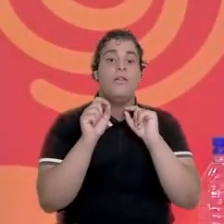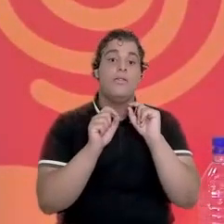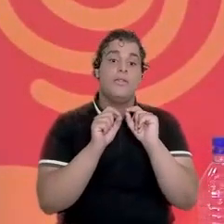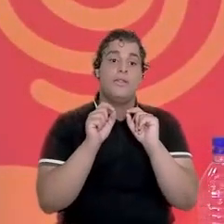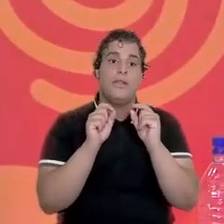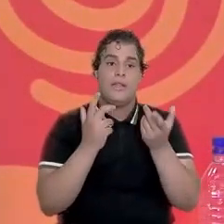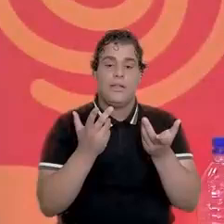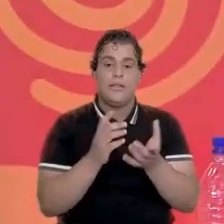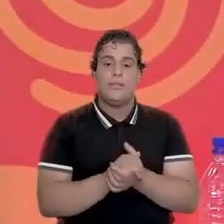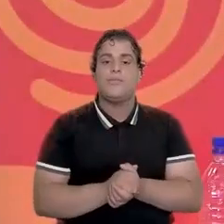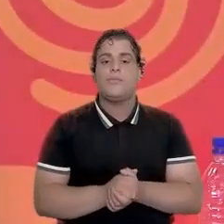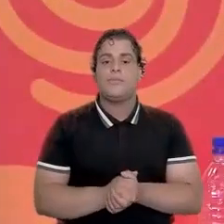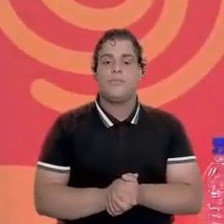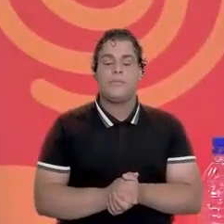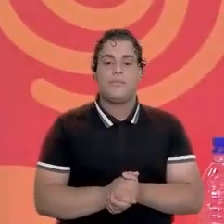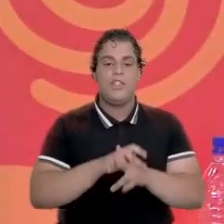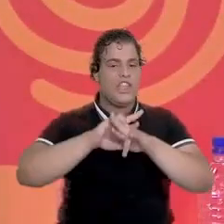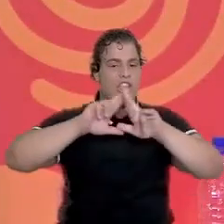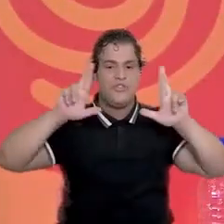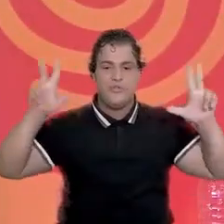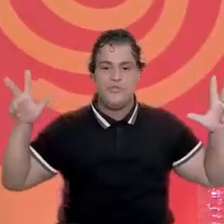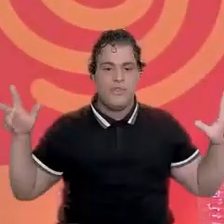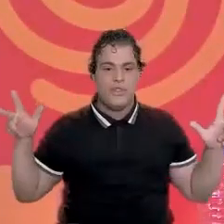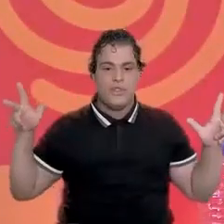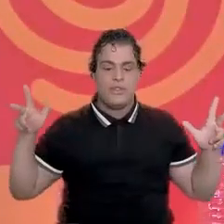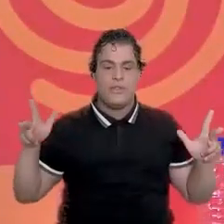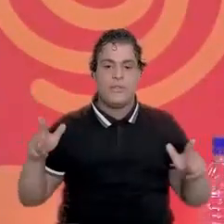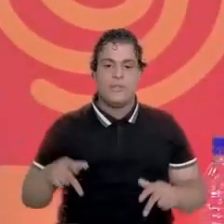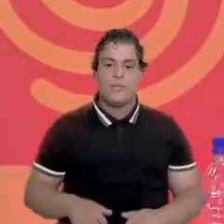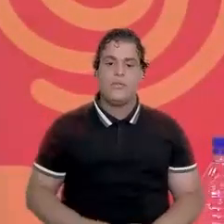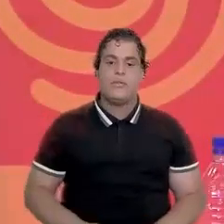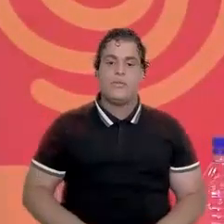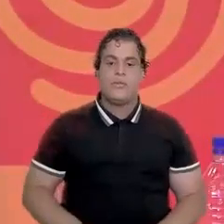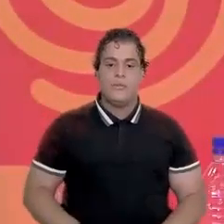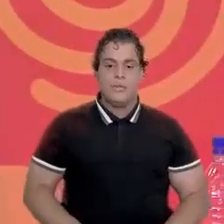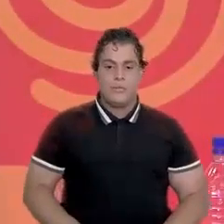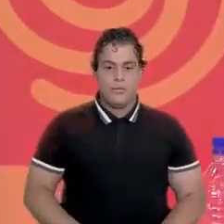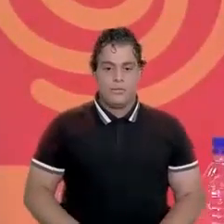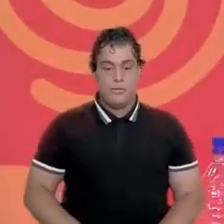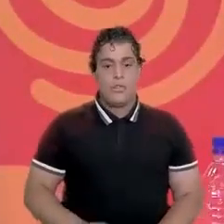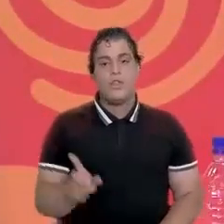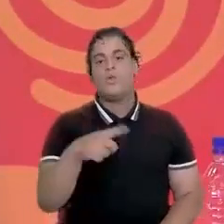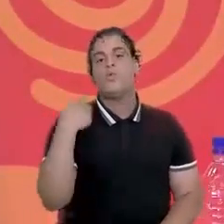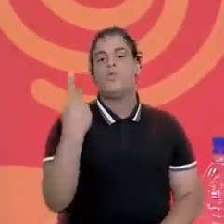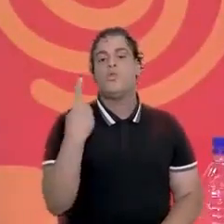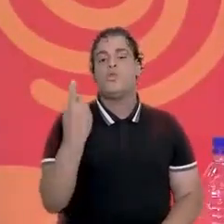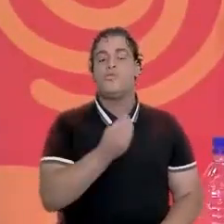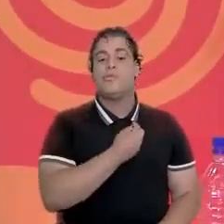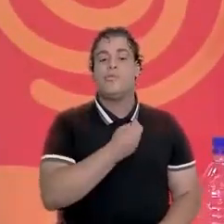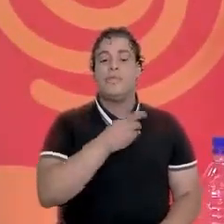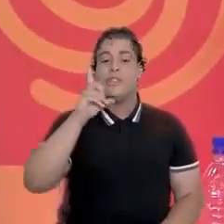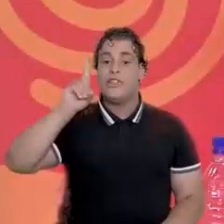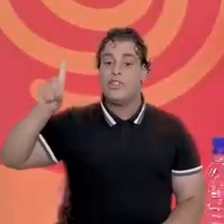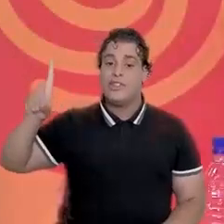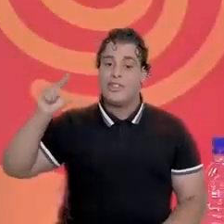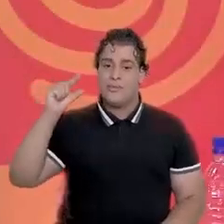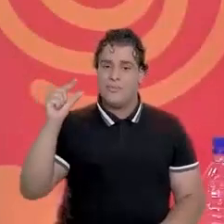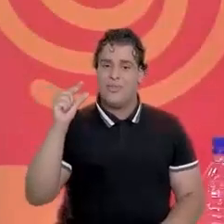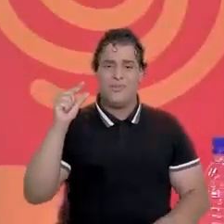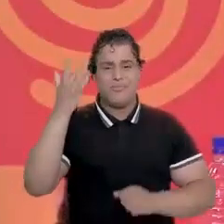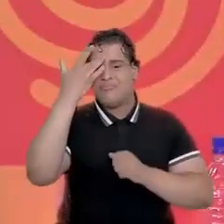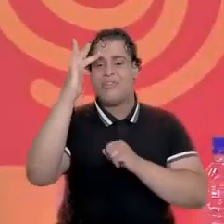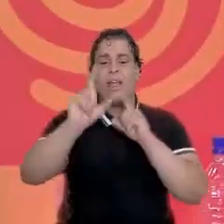exatamente o contrário desse poema. A gente estava vivendo dias poucos, que a gente não sabia o que